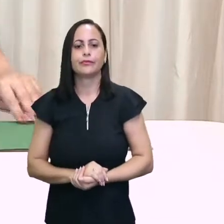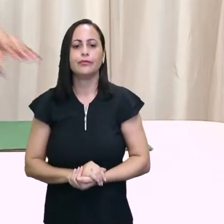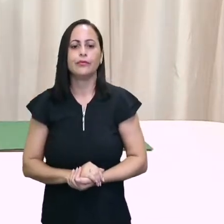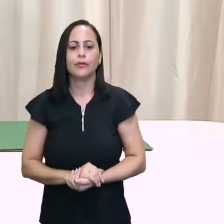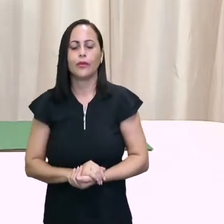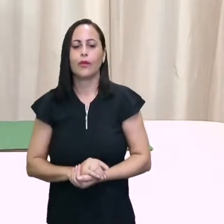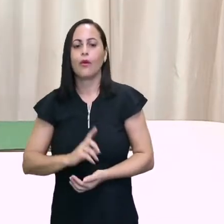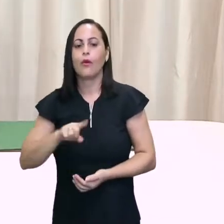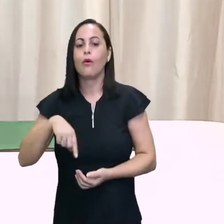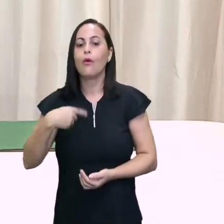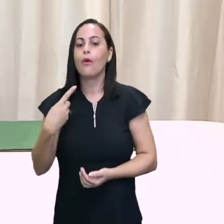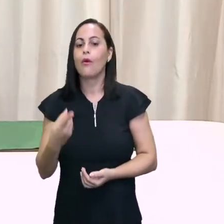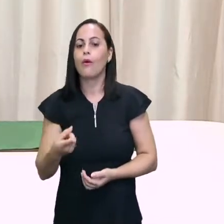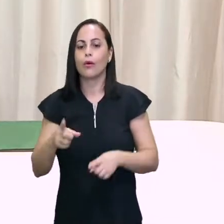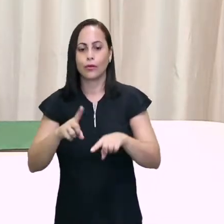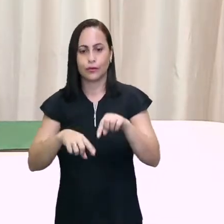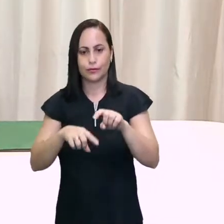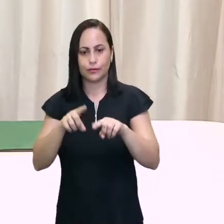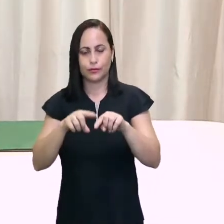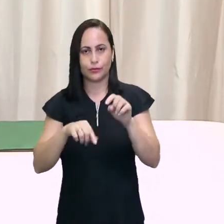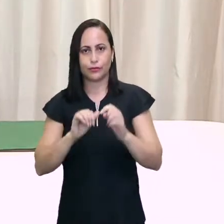Agora um outro objeto.